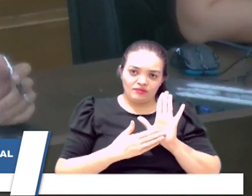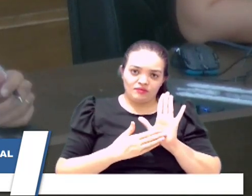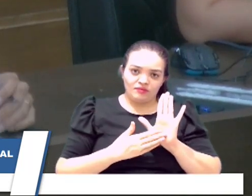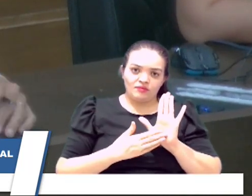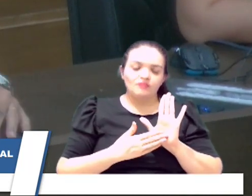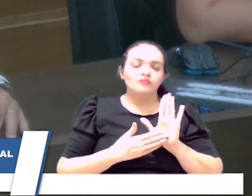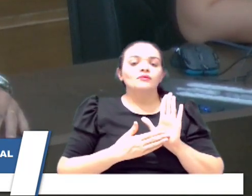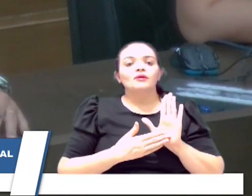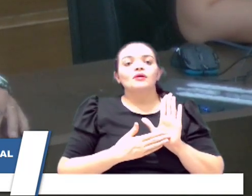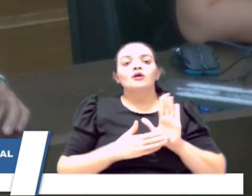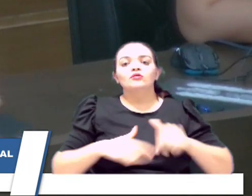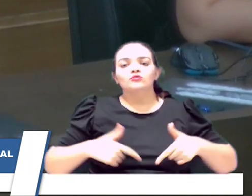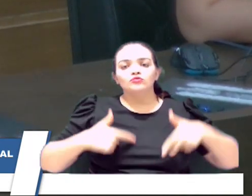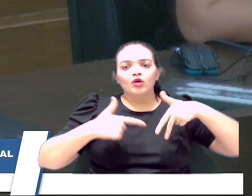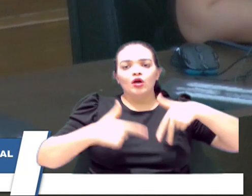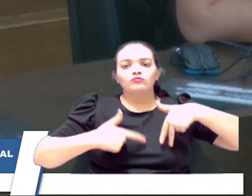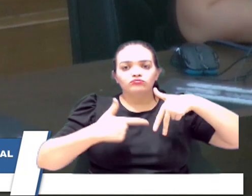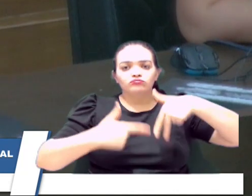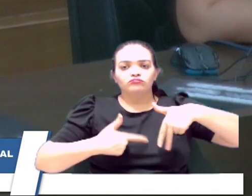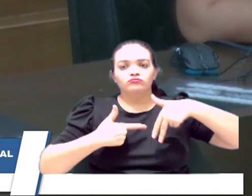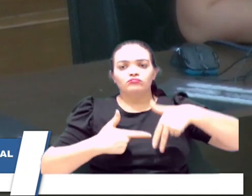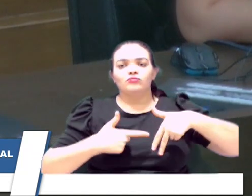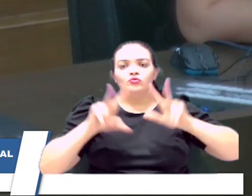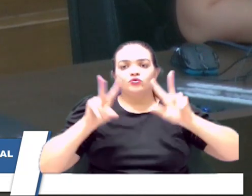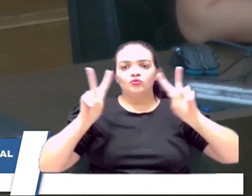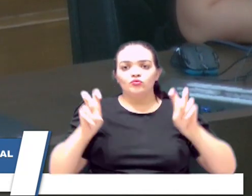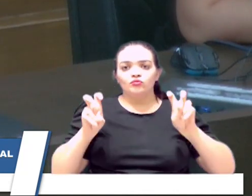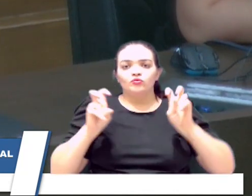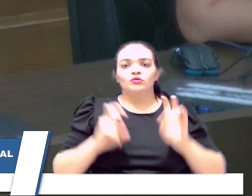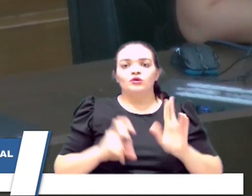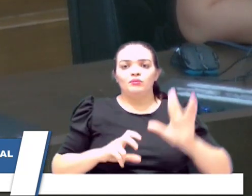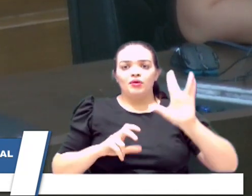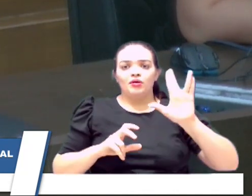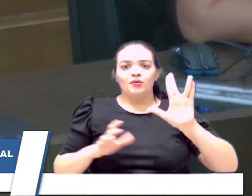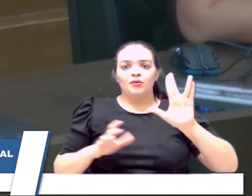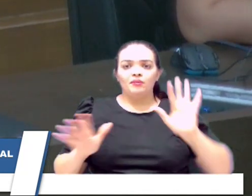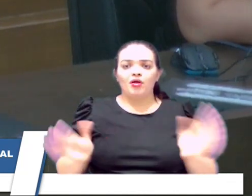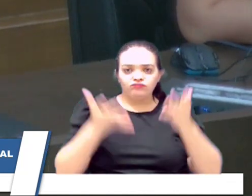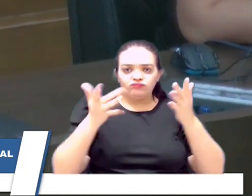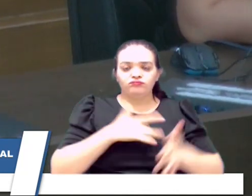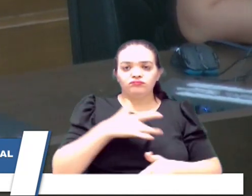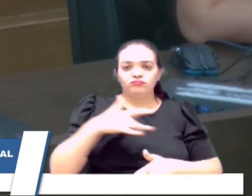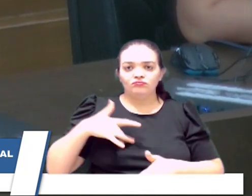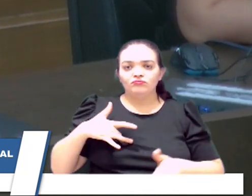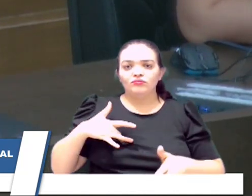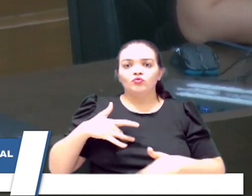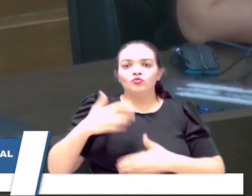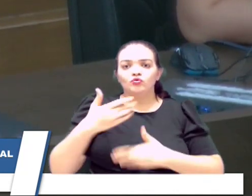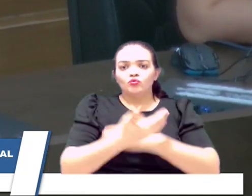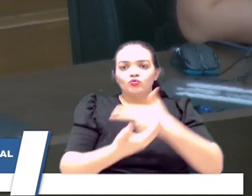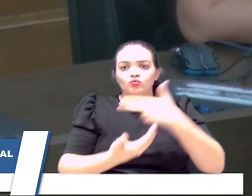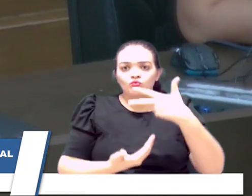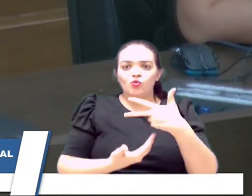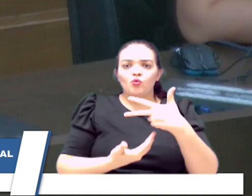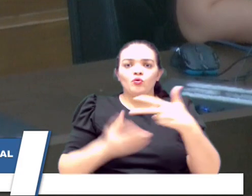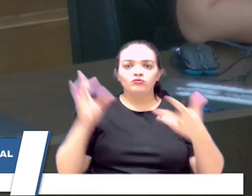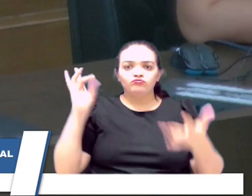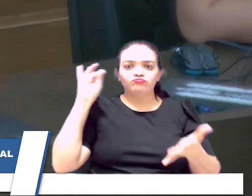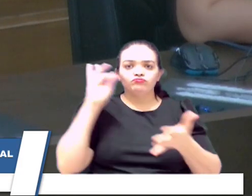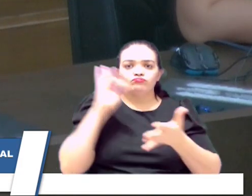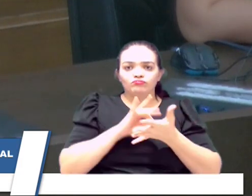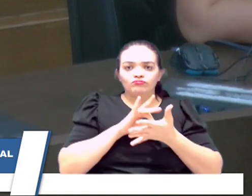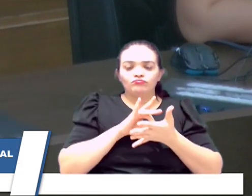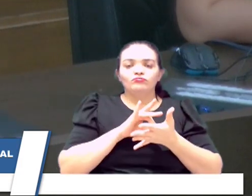do ativismo pela cannabis, em prol da promoção da saúde e visando forçar que o Estado regulamente como deve